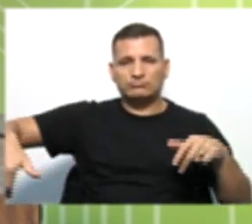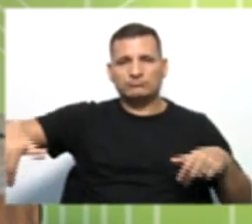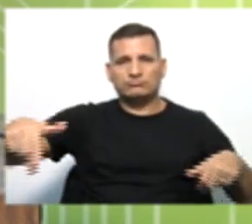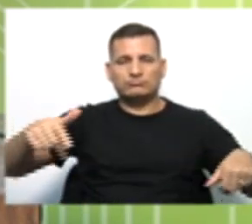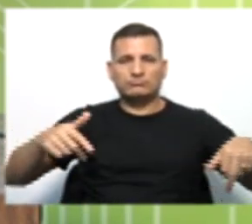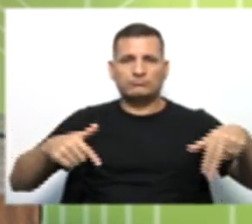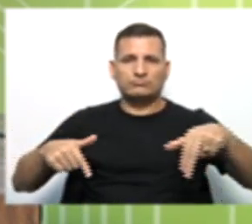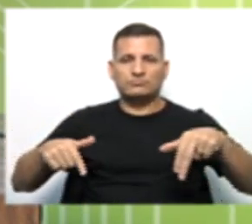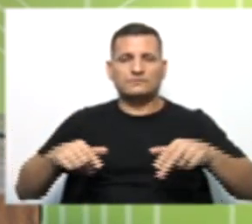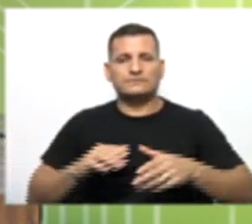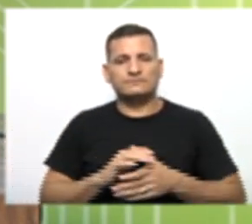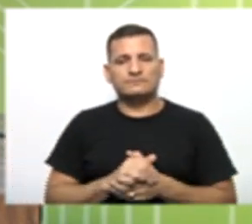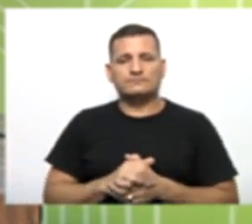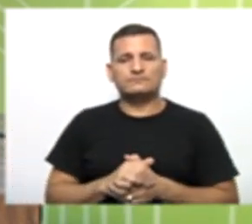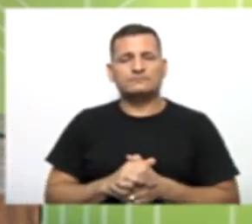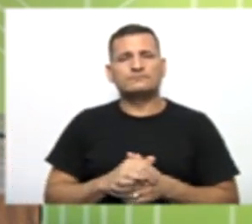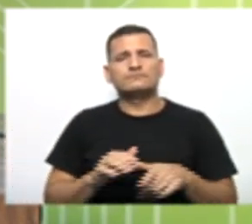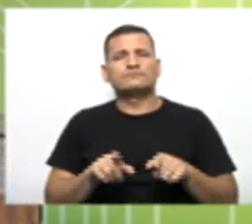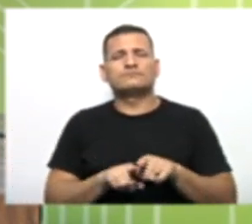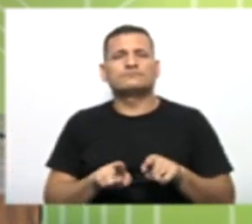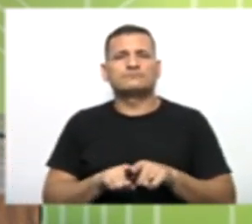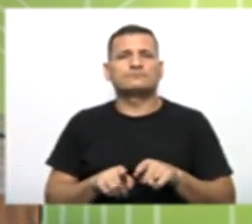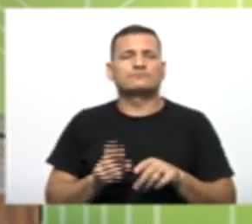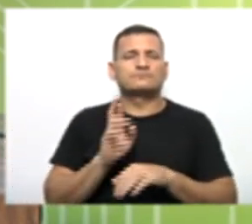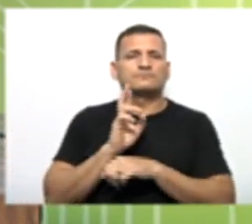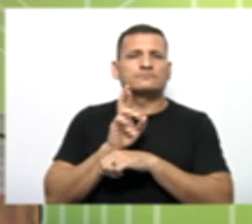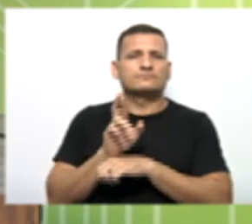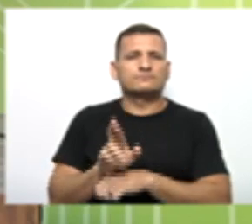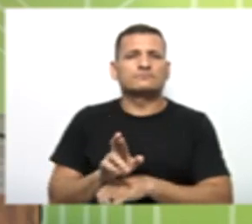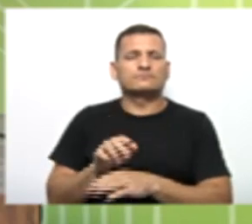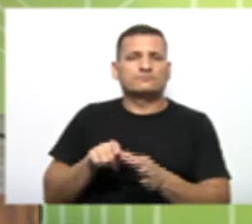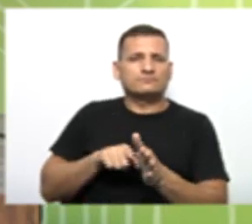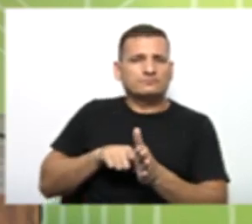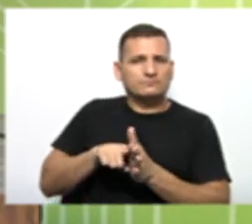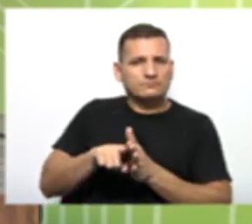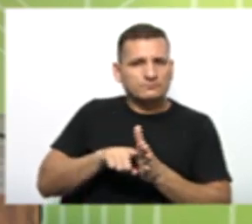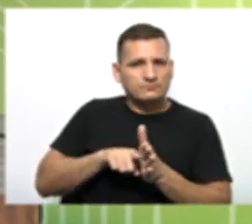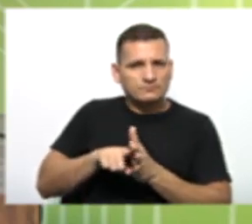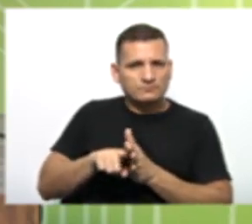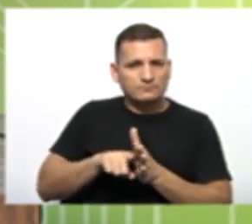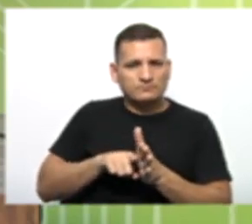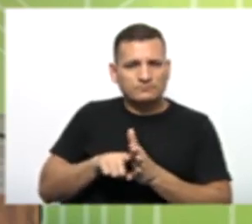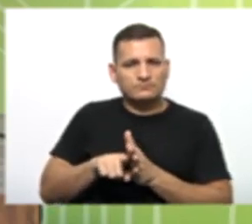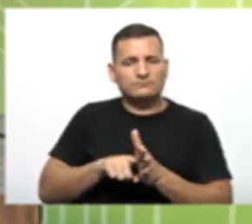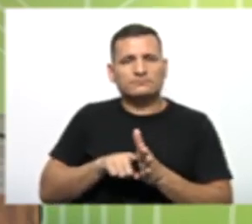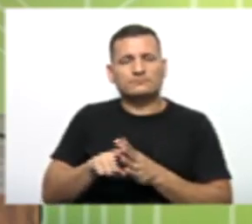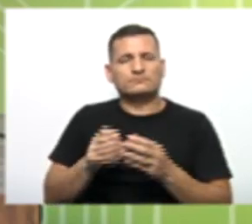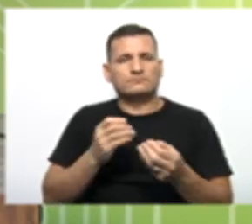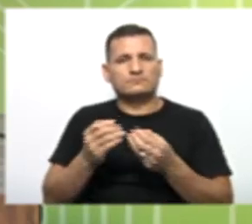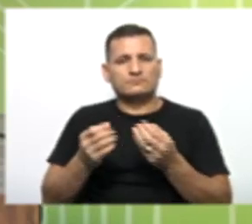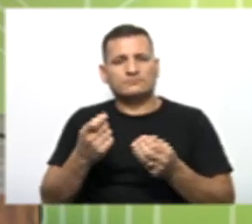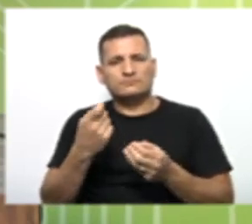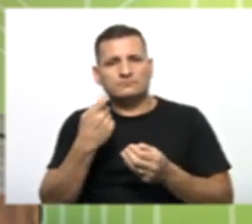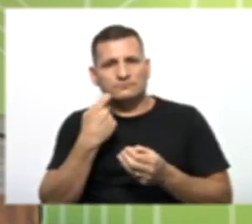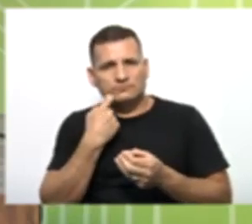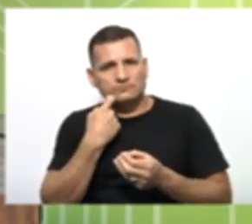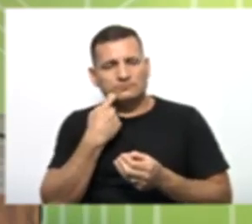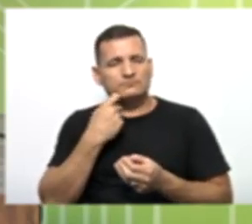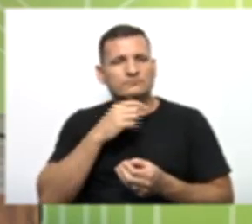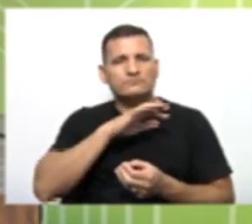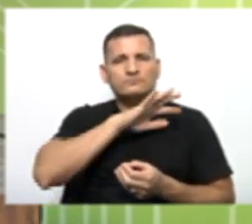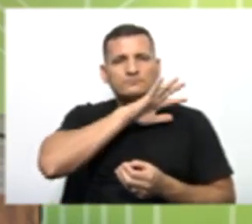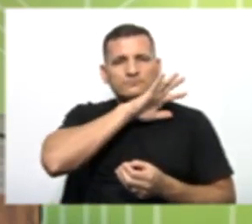recurso destinado a instituições de pesquisa que pesquisam como os peixes e os seres